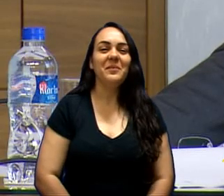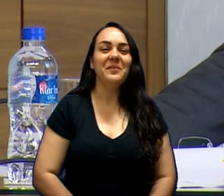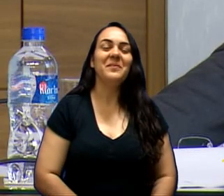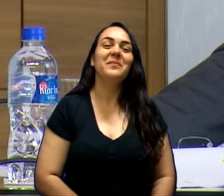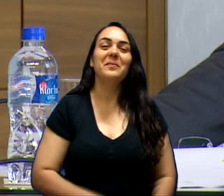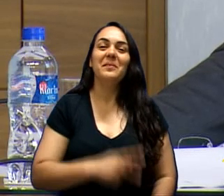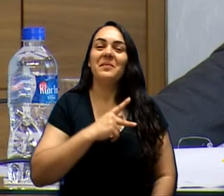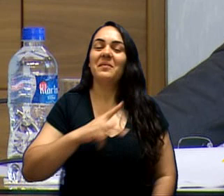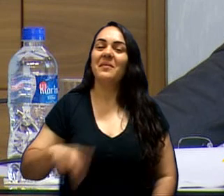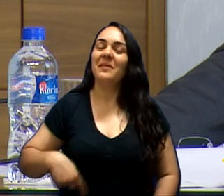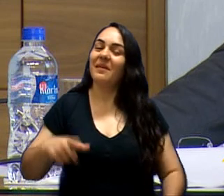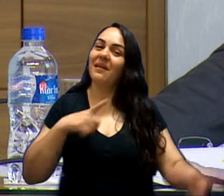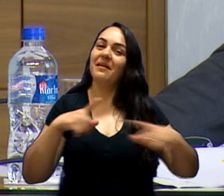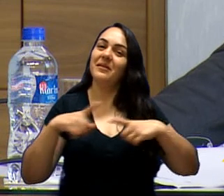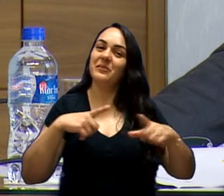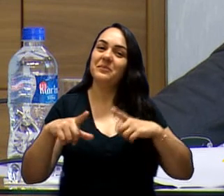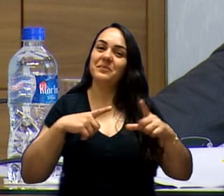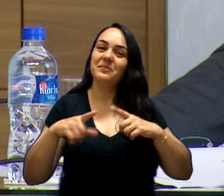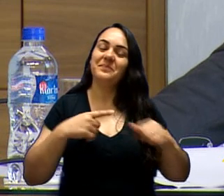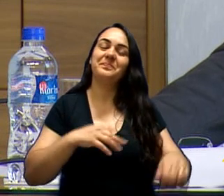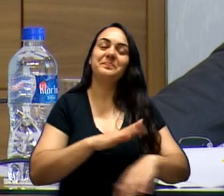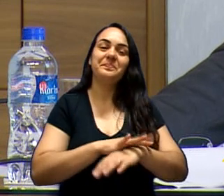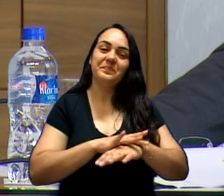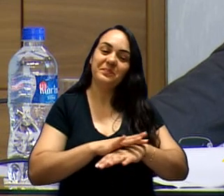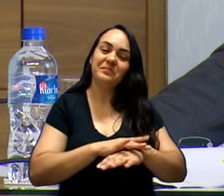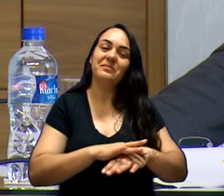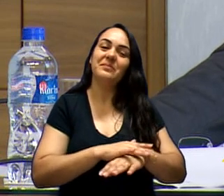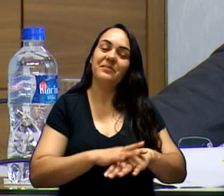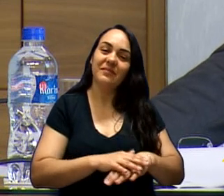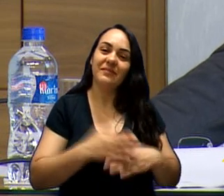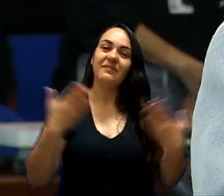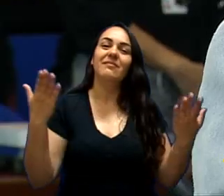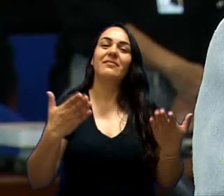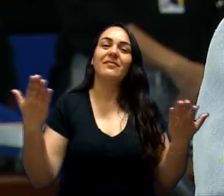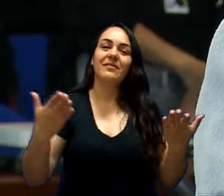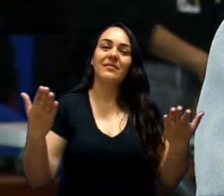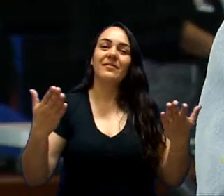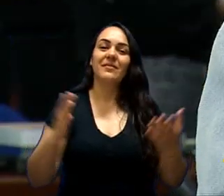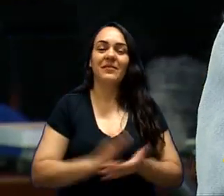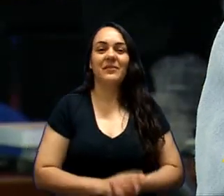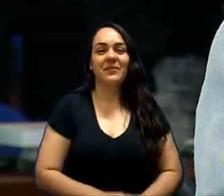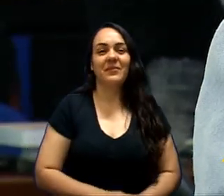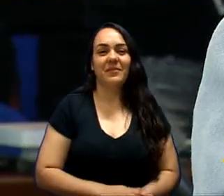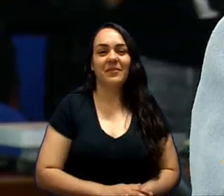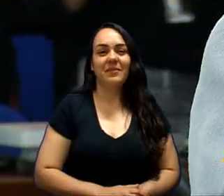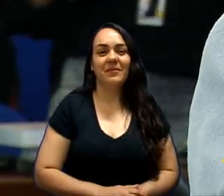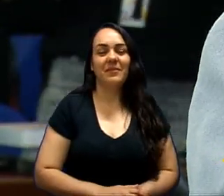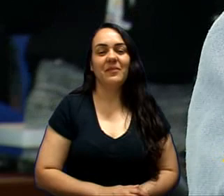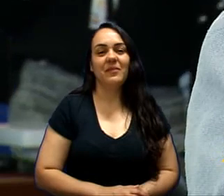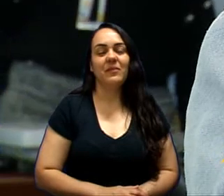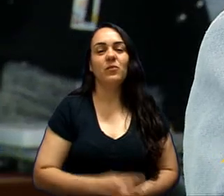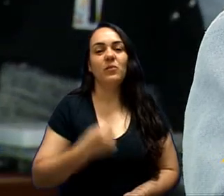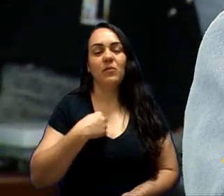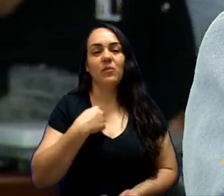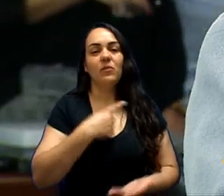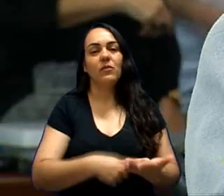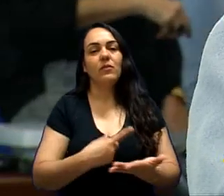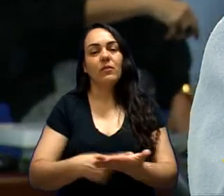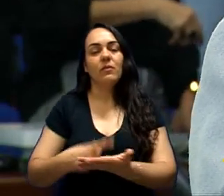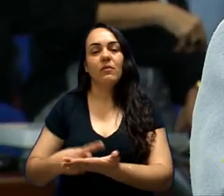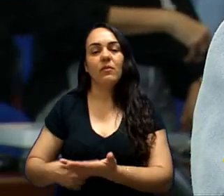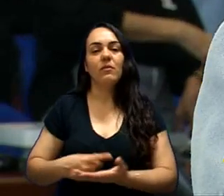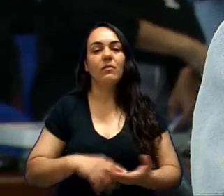Estou aqui trabalhando enfermo, para quem tô não vendo, sabe. Pois é. Senhor presidente, então, eu estou convidando a todos os